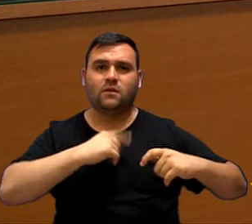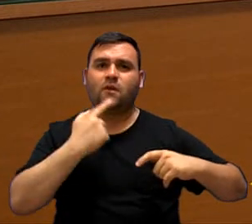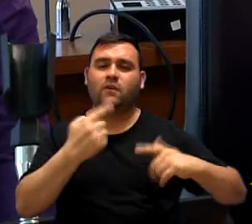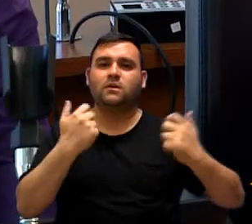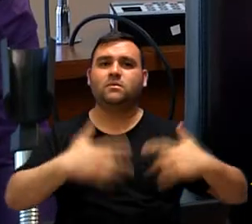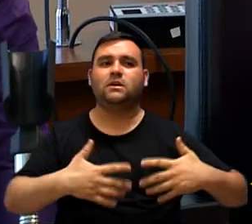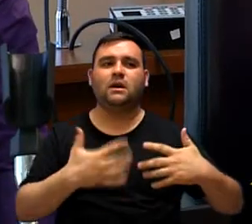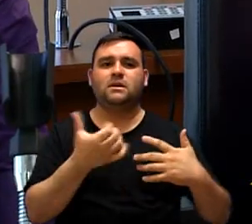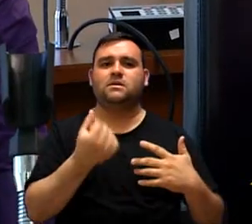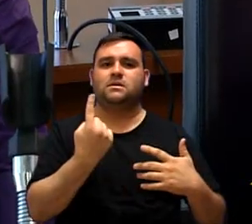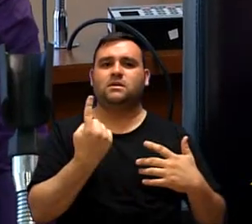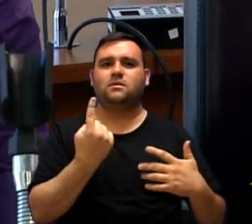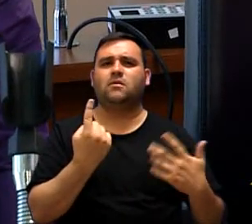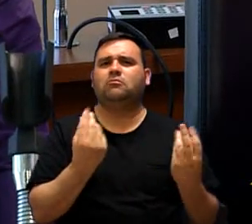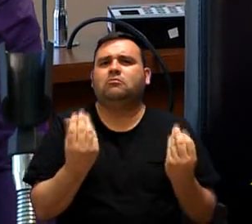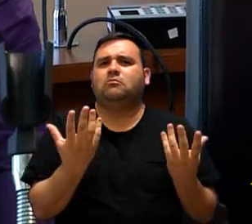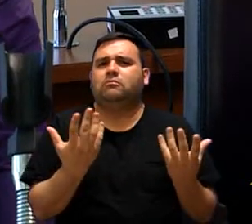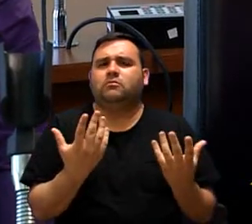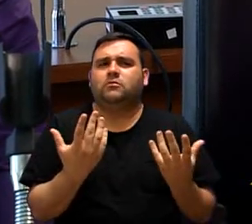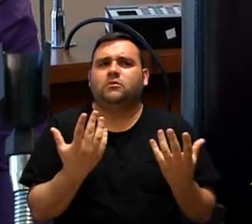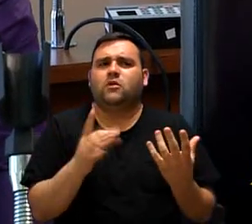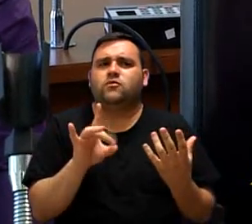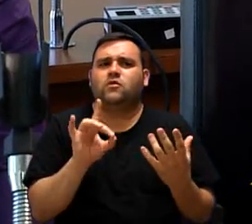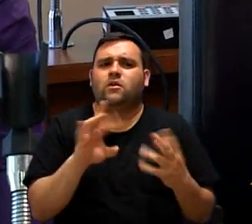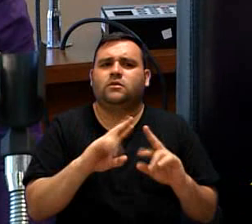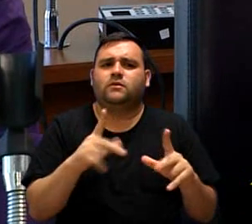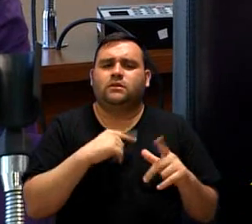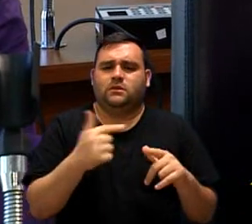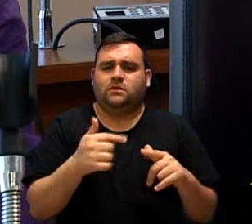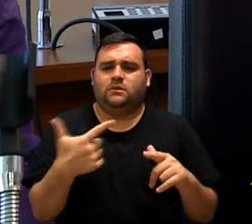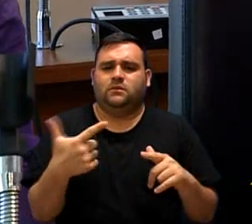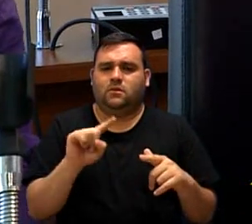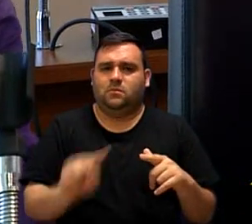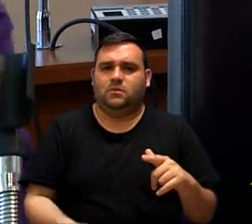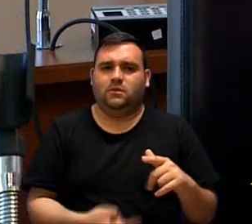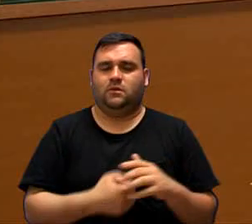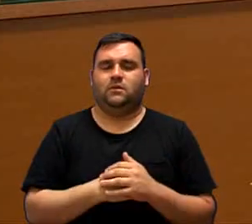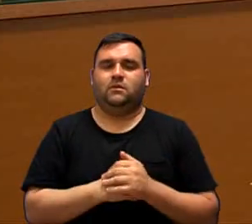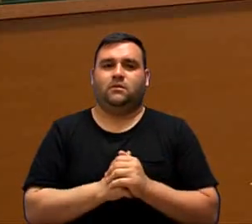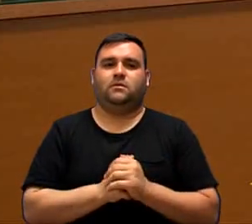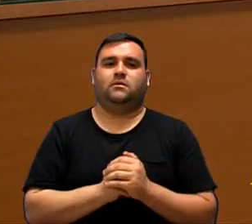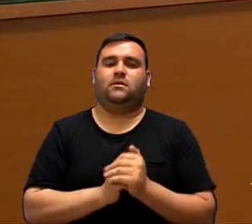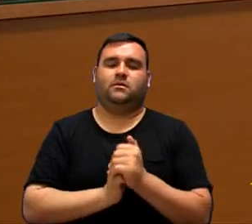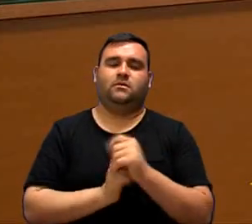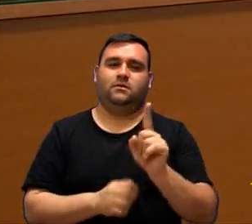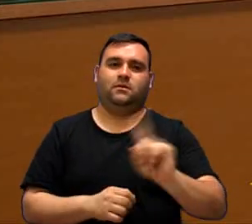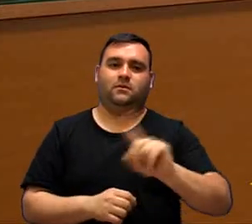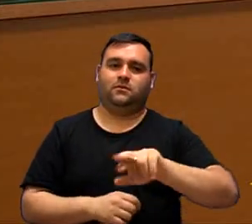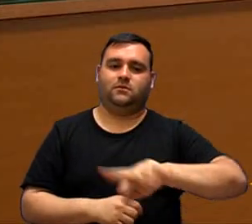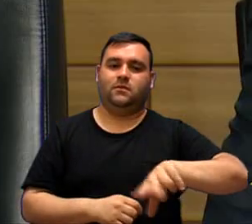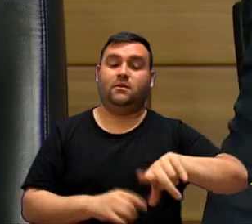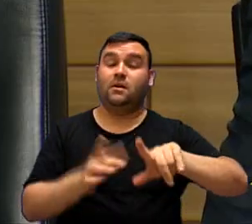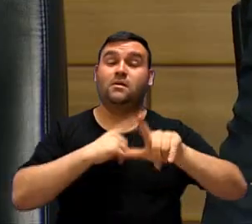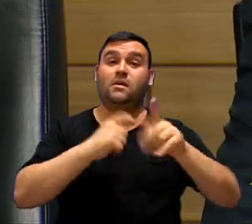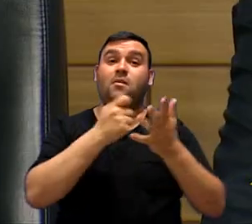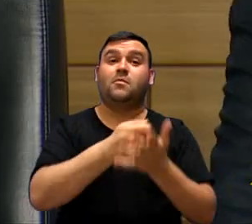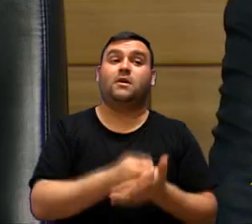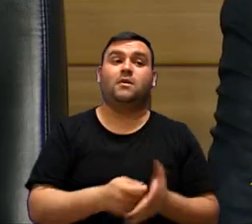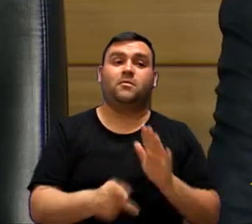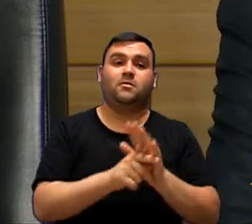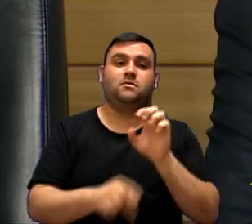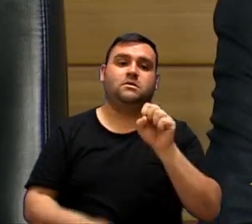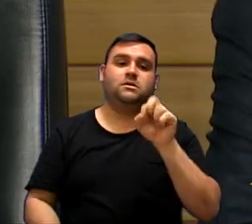senhor falou que o orçamento é 61. Só ali o somei deu 72. Não, aí eu custeio da